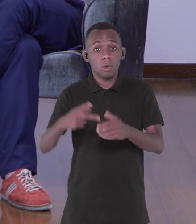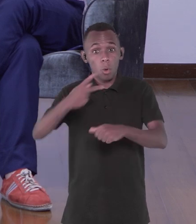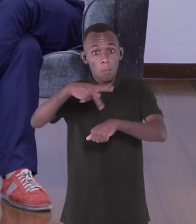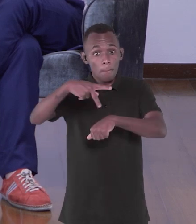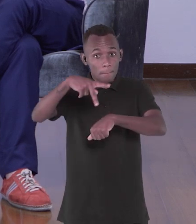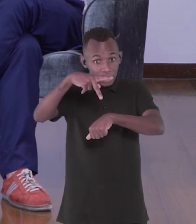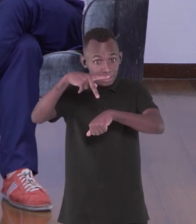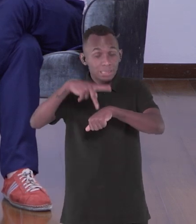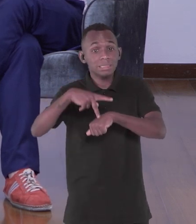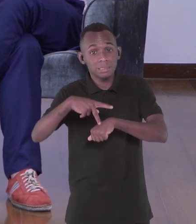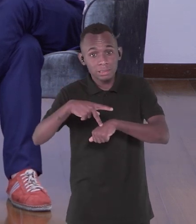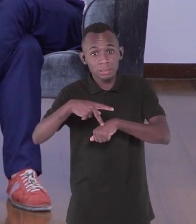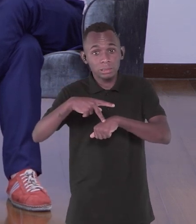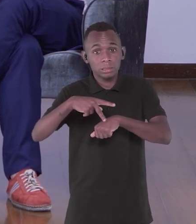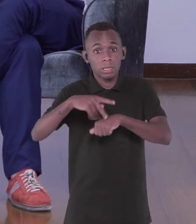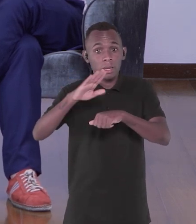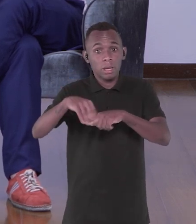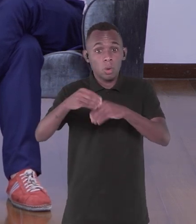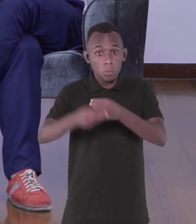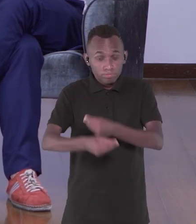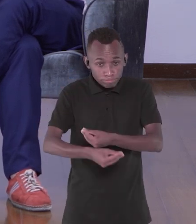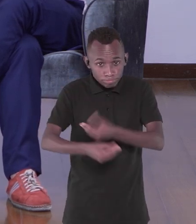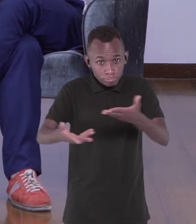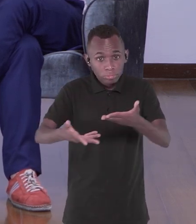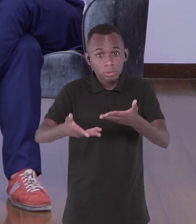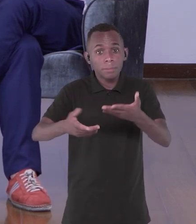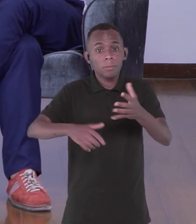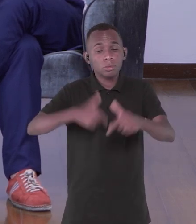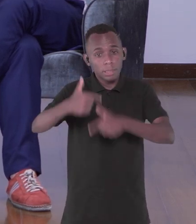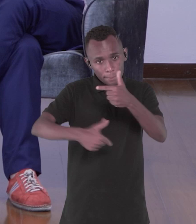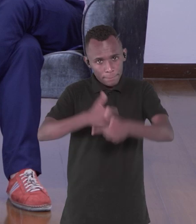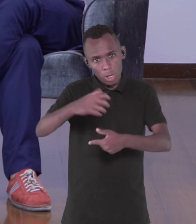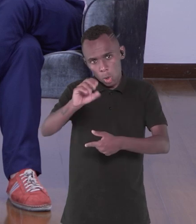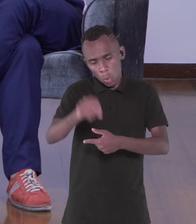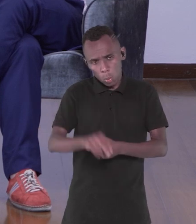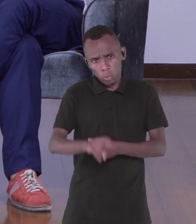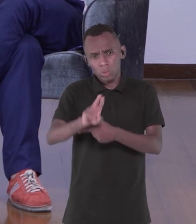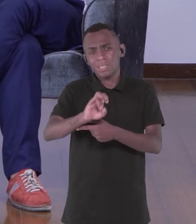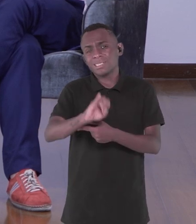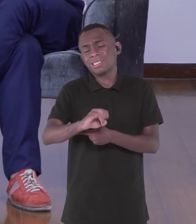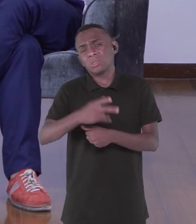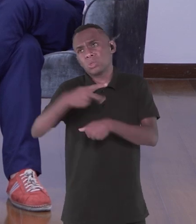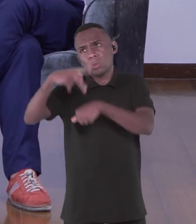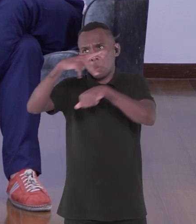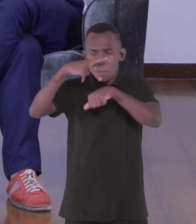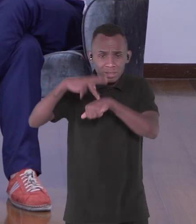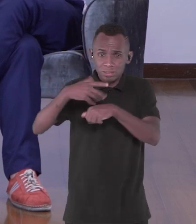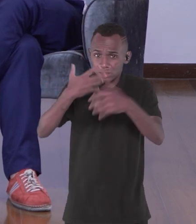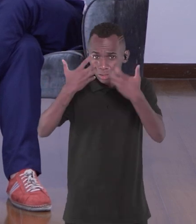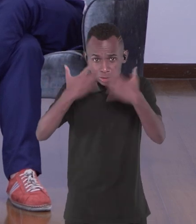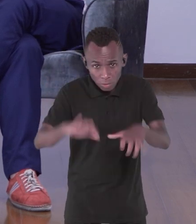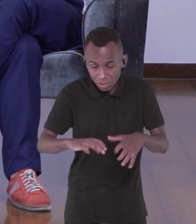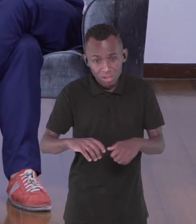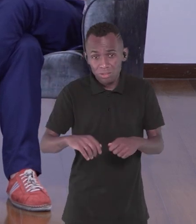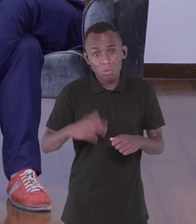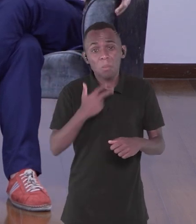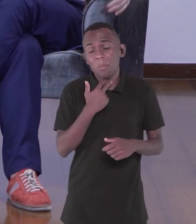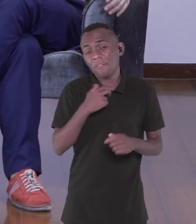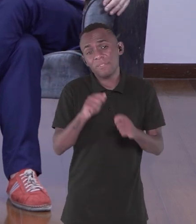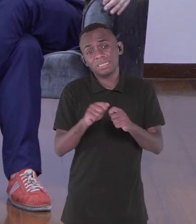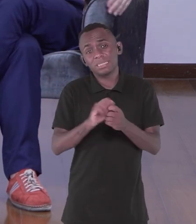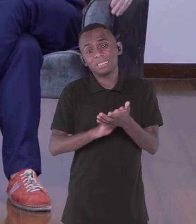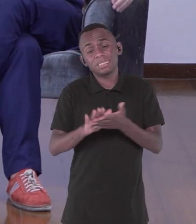É o poder que os países dão para a ONU agir. Se os países não querem, ela não tem nada para fazer, ela não pode